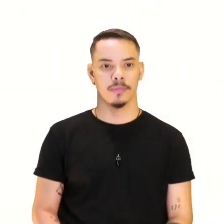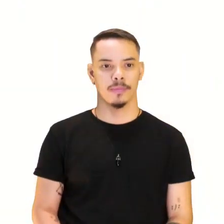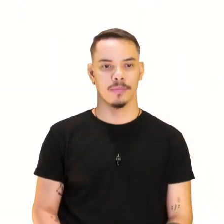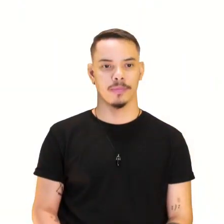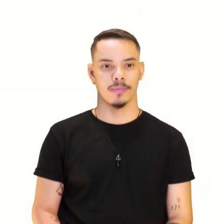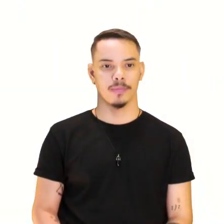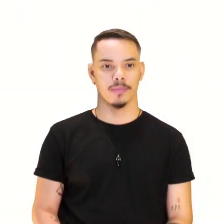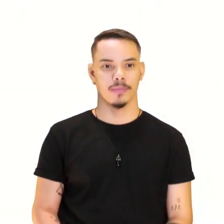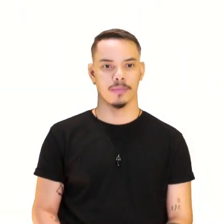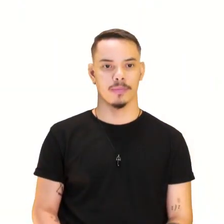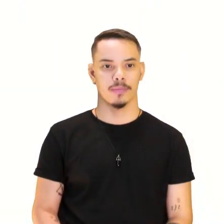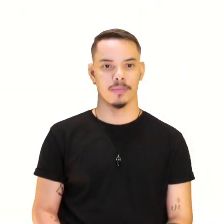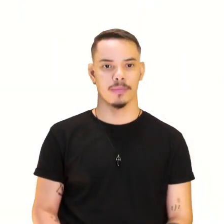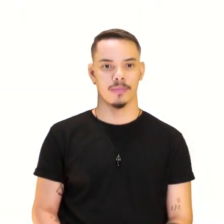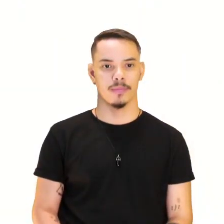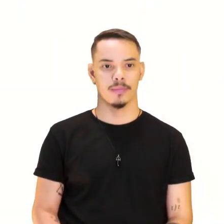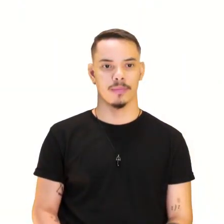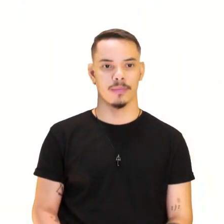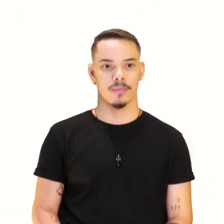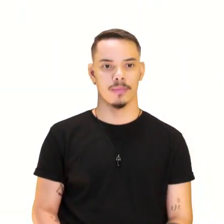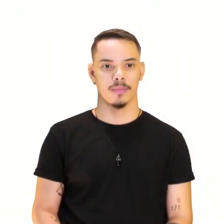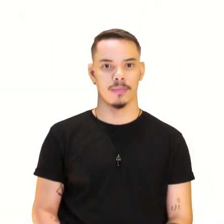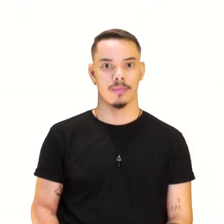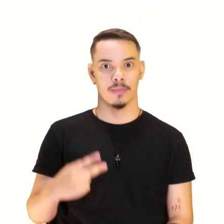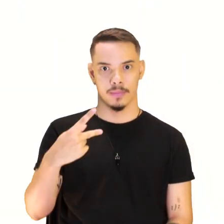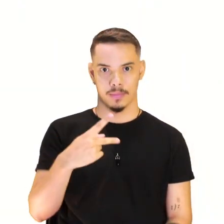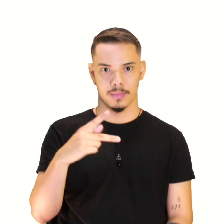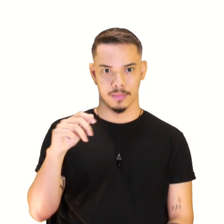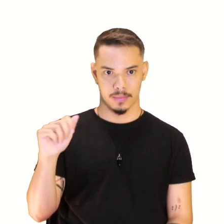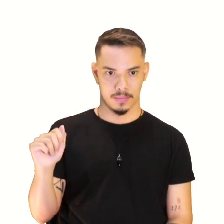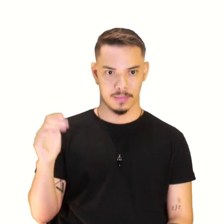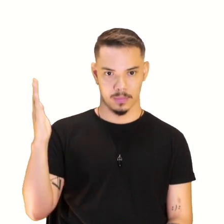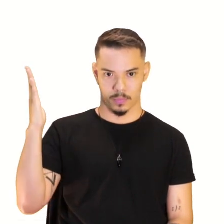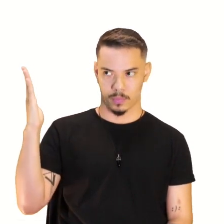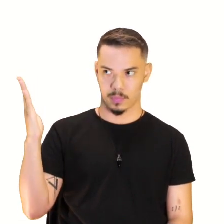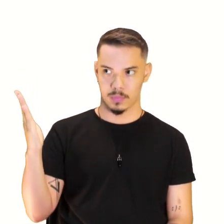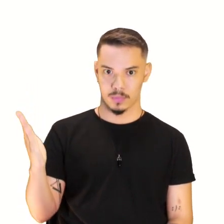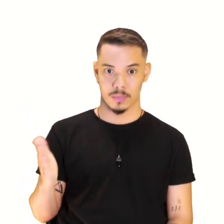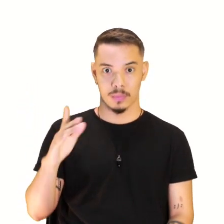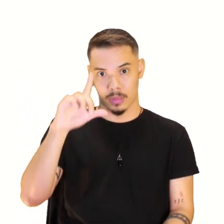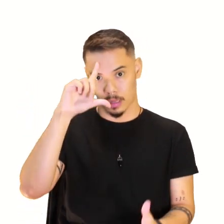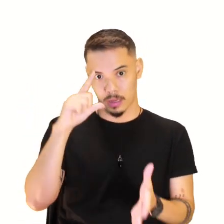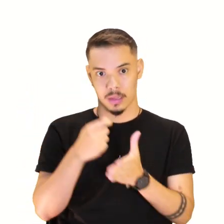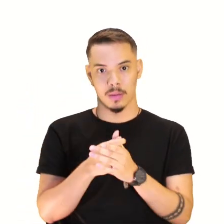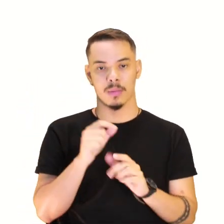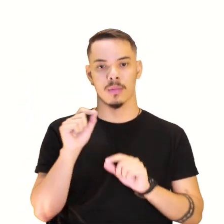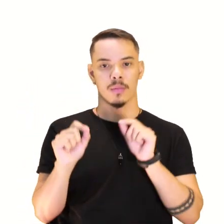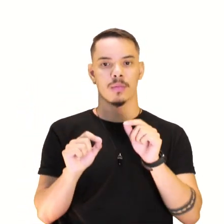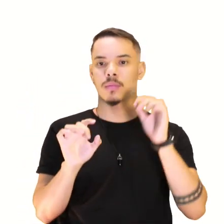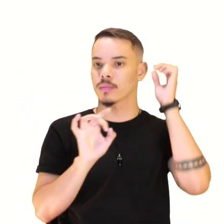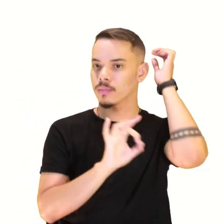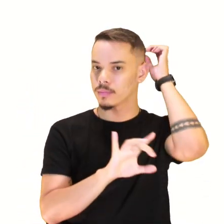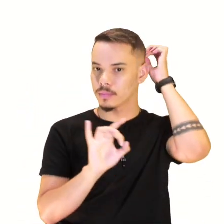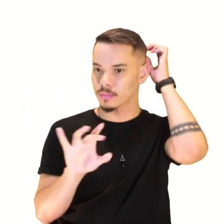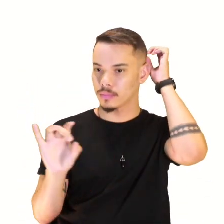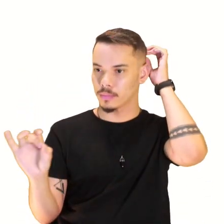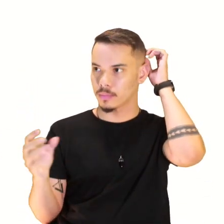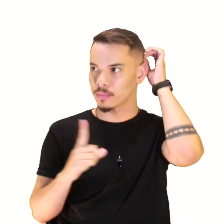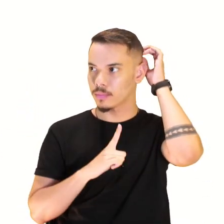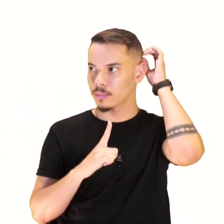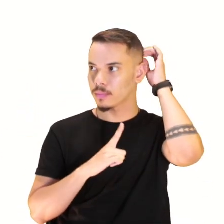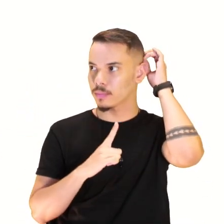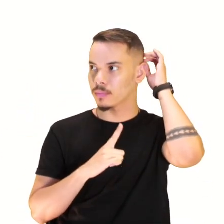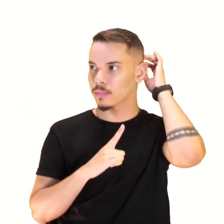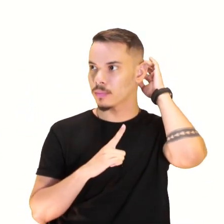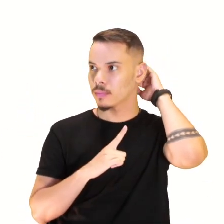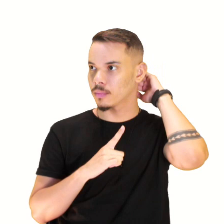exemplos, vamos ver. Dada as PAs abaixo, determine a razão de cada uma delas. Bom,